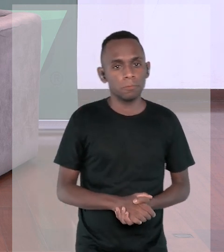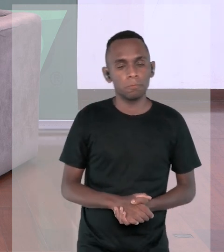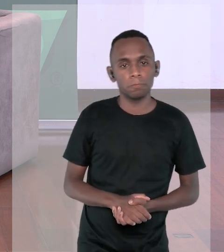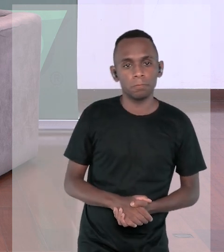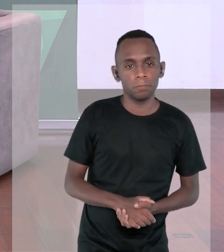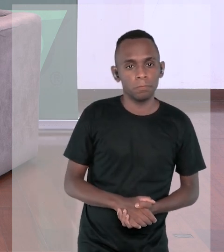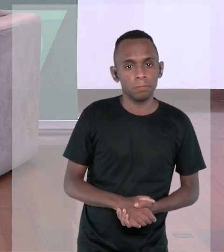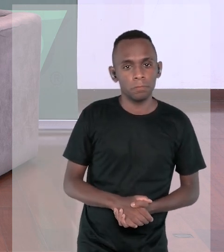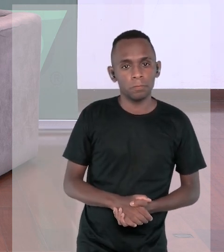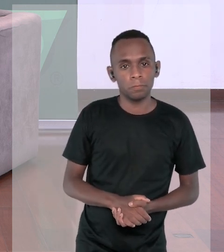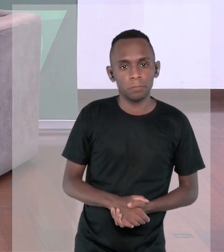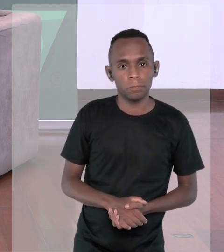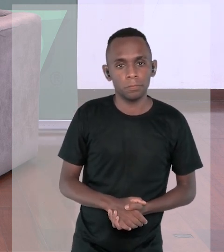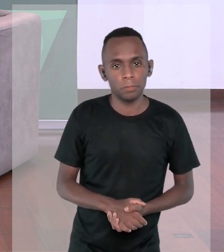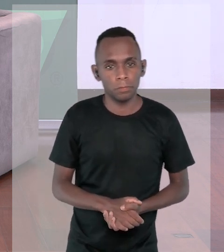a gente...